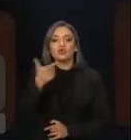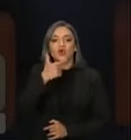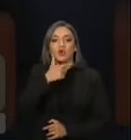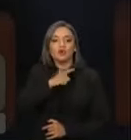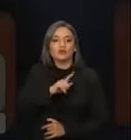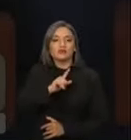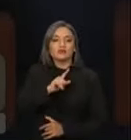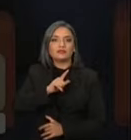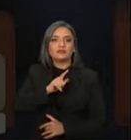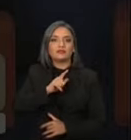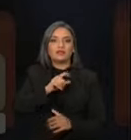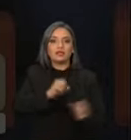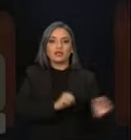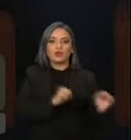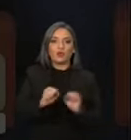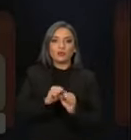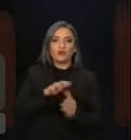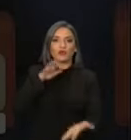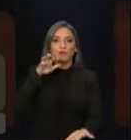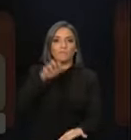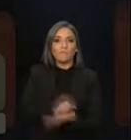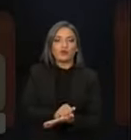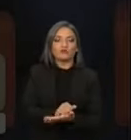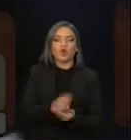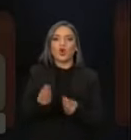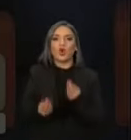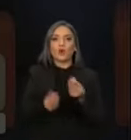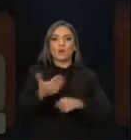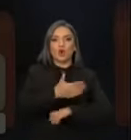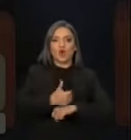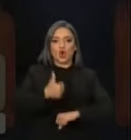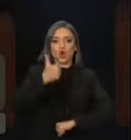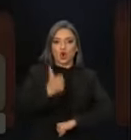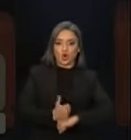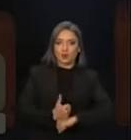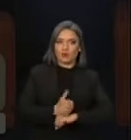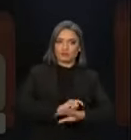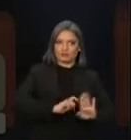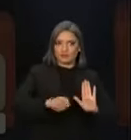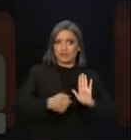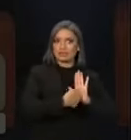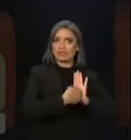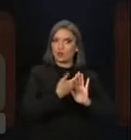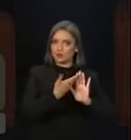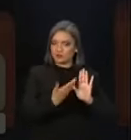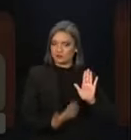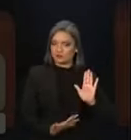tomada do poder por meio de um golpe de Estado, é o que diz a denúncia.